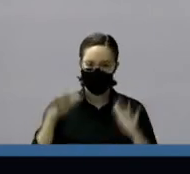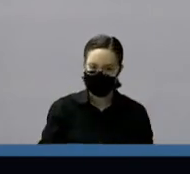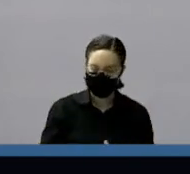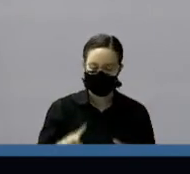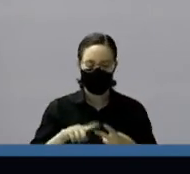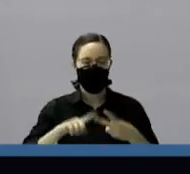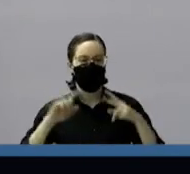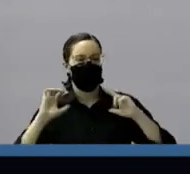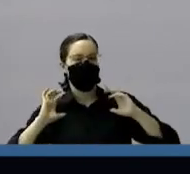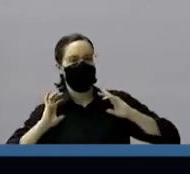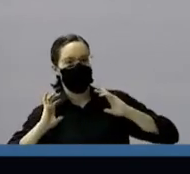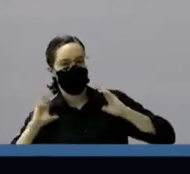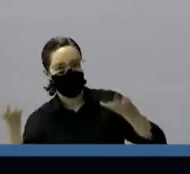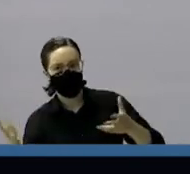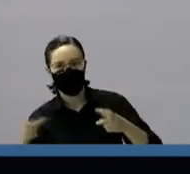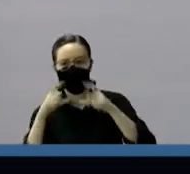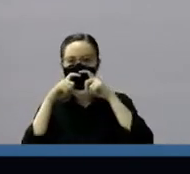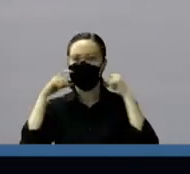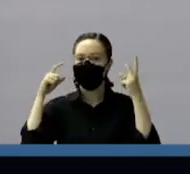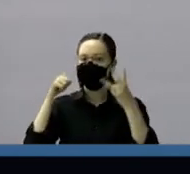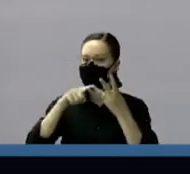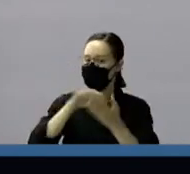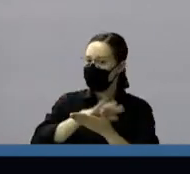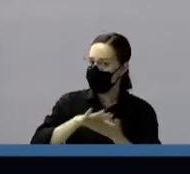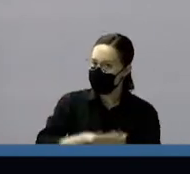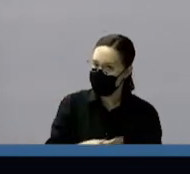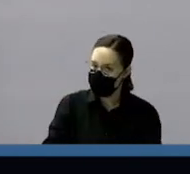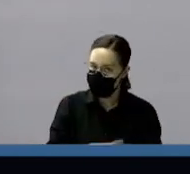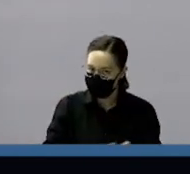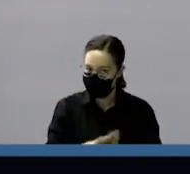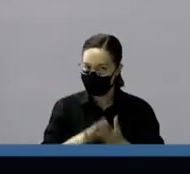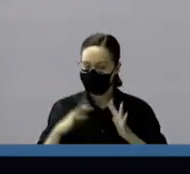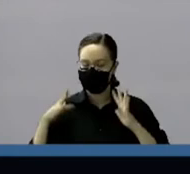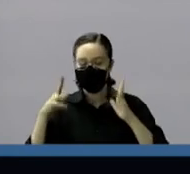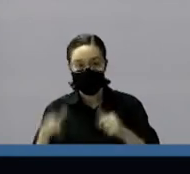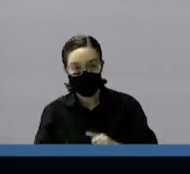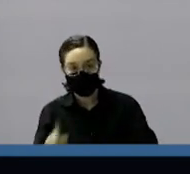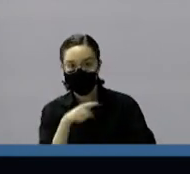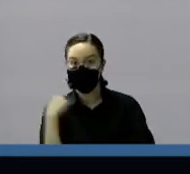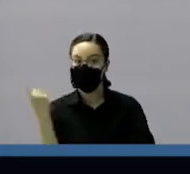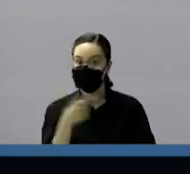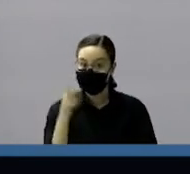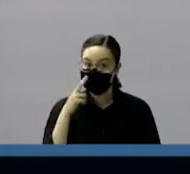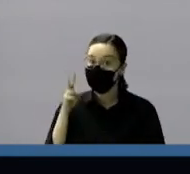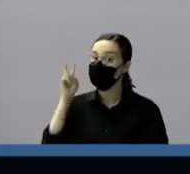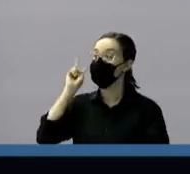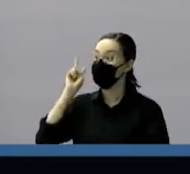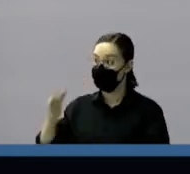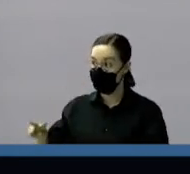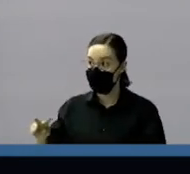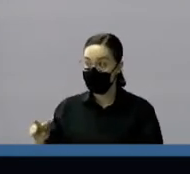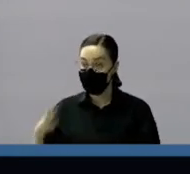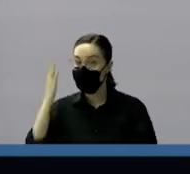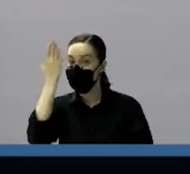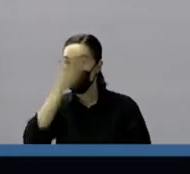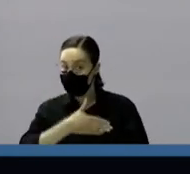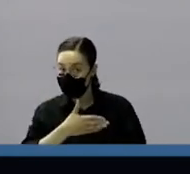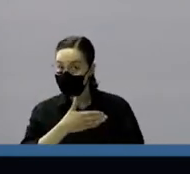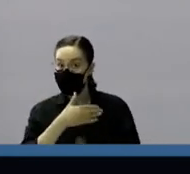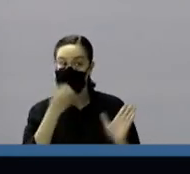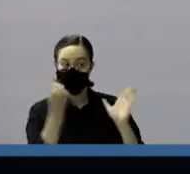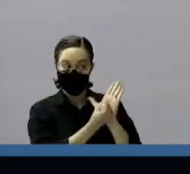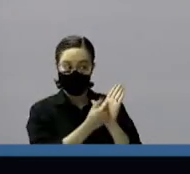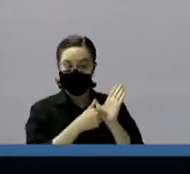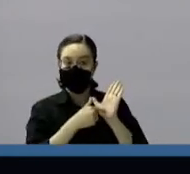enfim, de tudo aquilo que a gente viu nas imagens que nos chegaram e as imagens transmitidas pelos órgãos